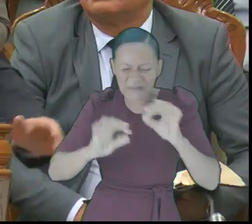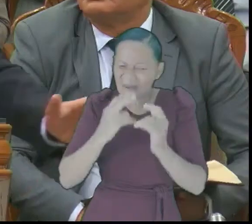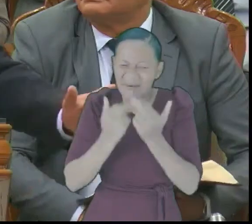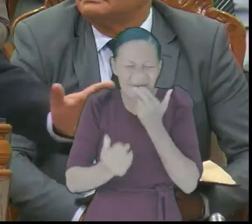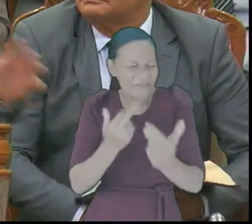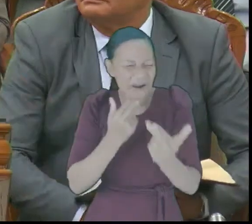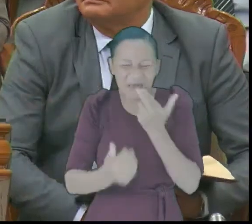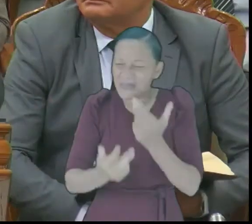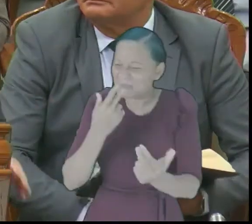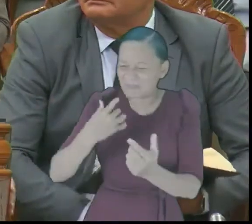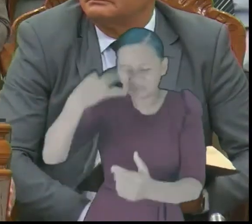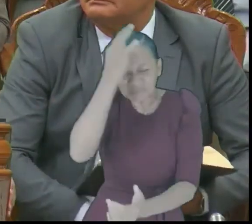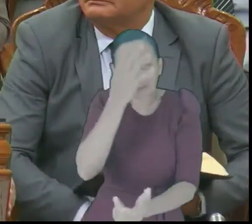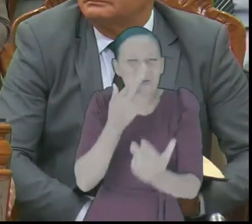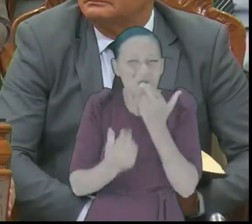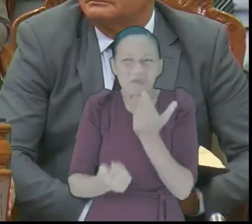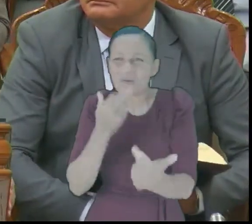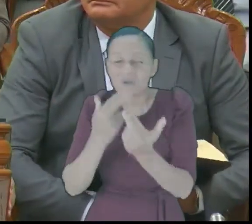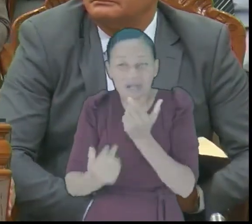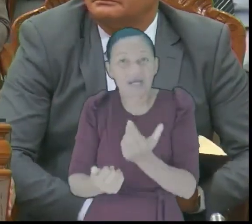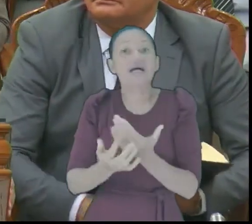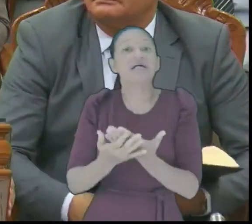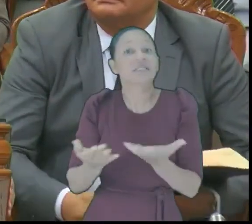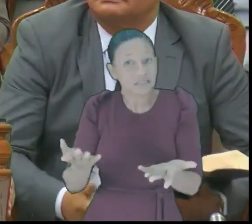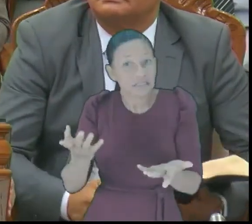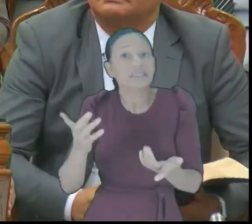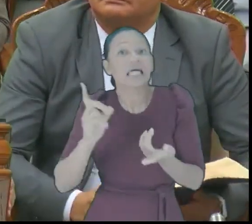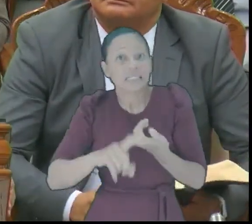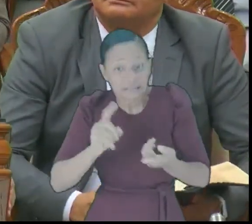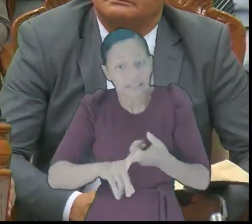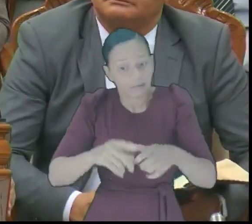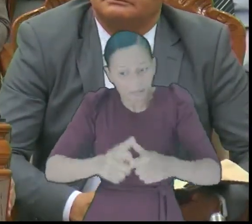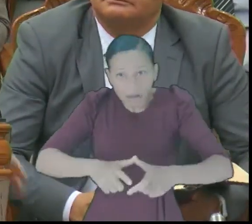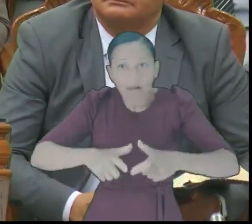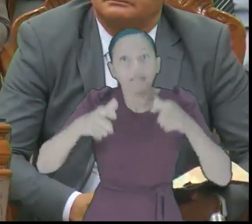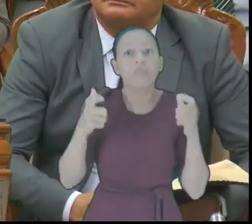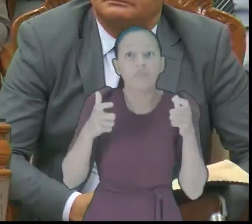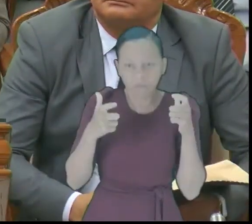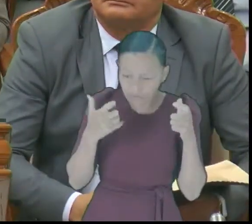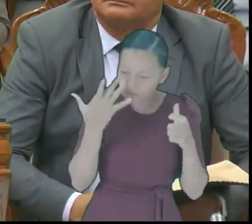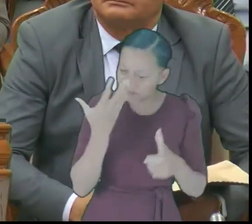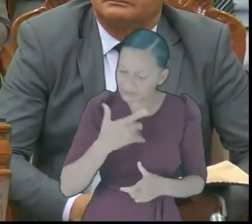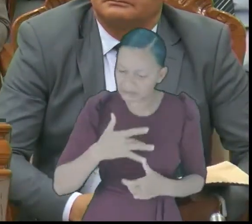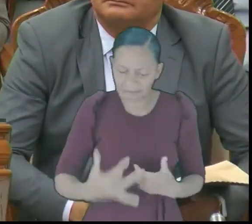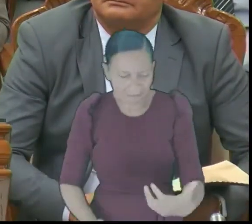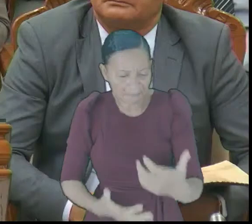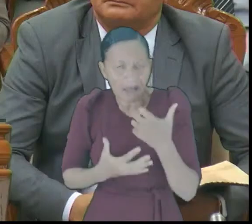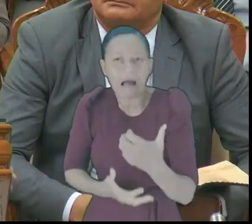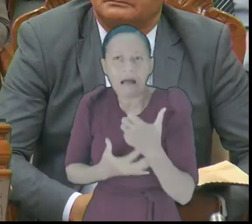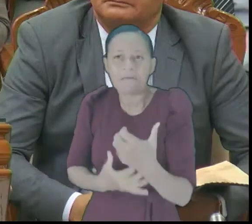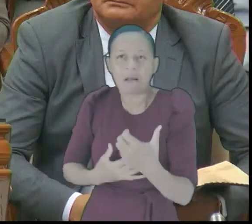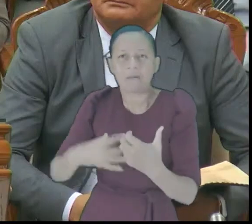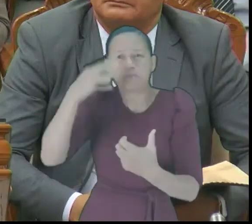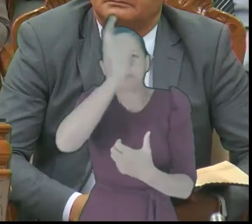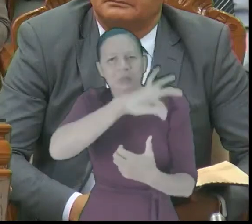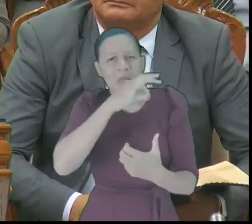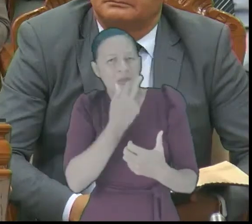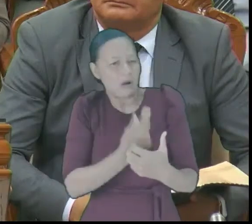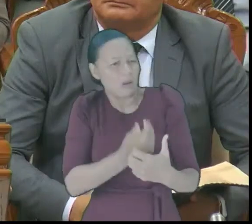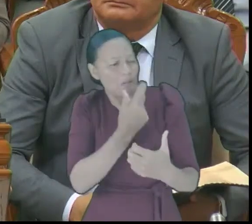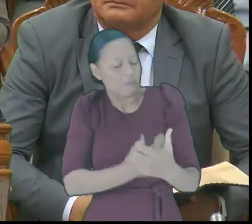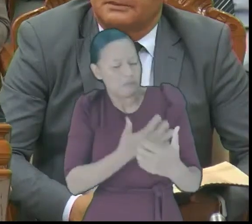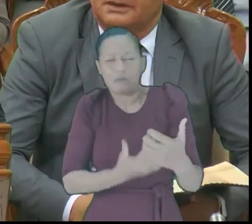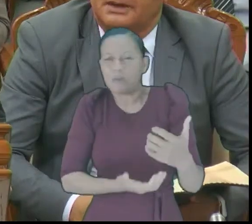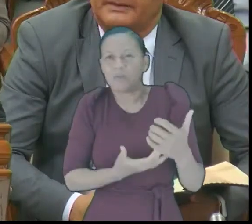foi um derramamento do Espírito, inclusive muitas crianças nos braços dos pais foram batizadas